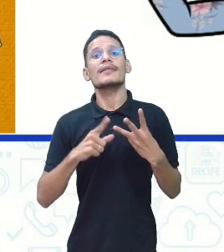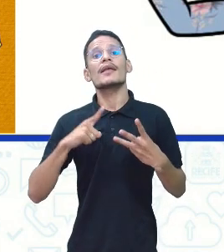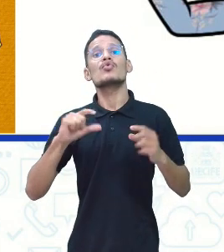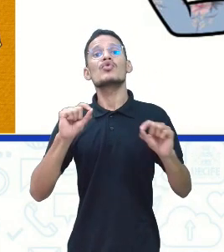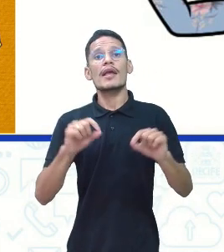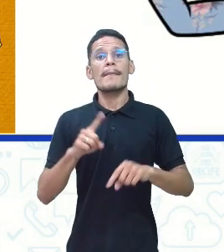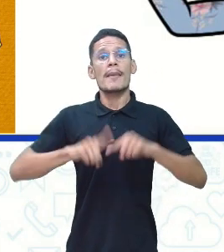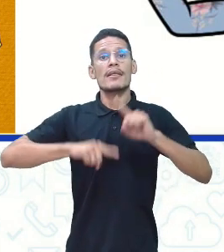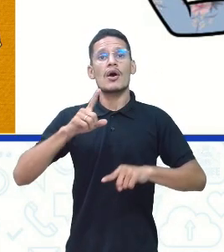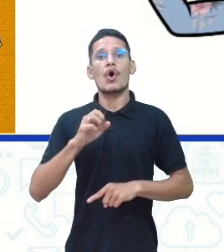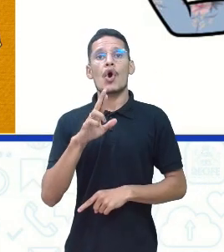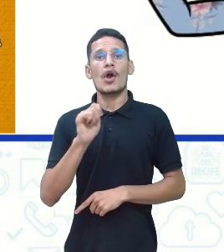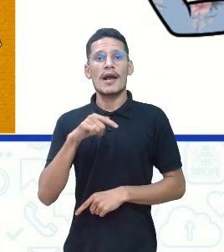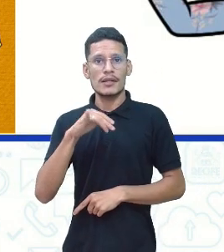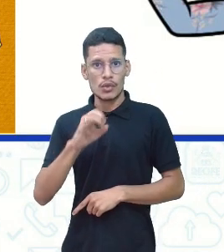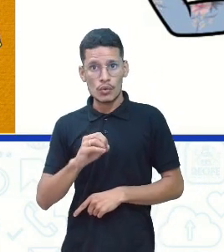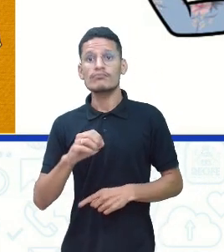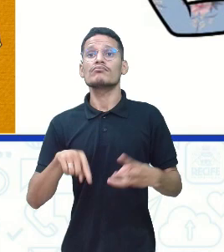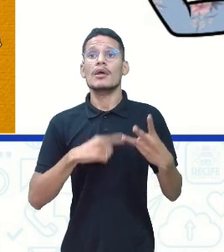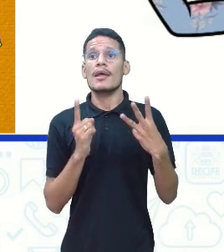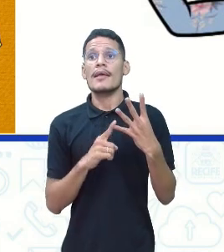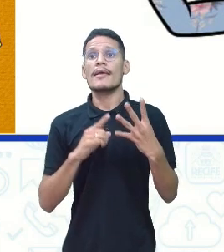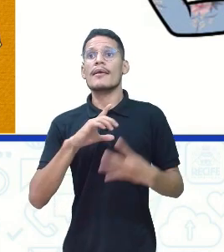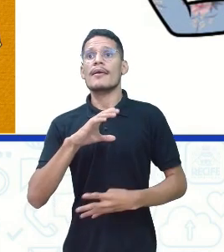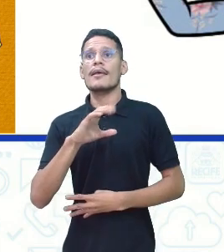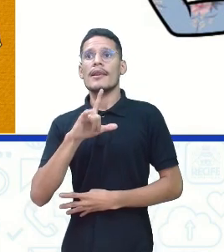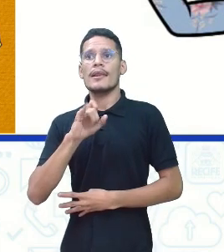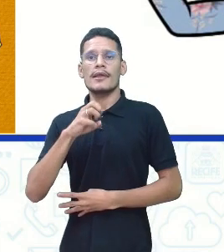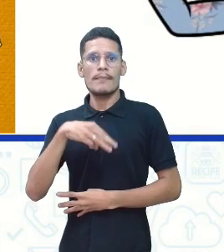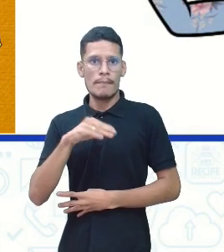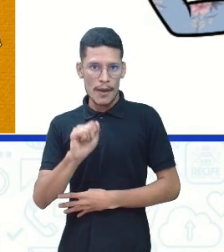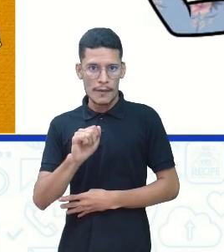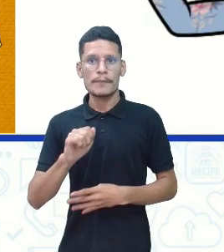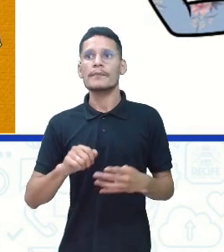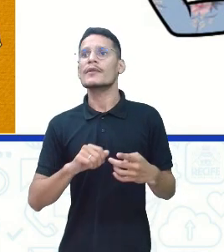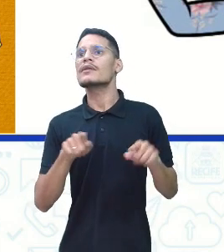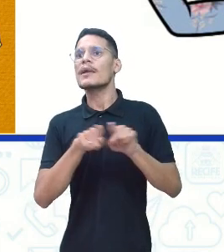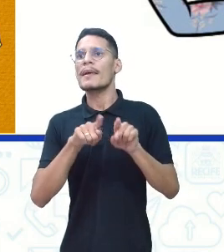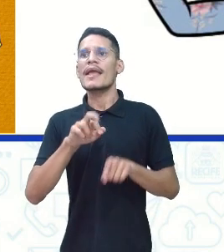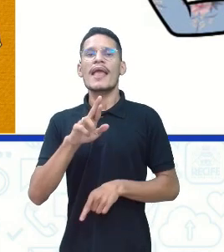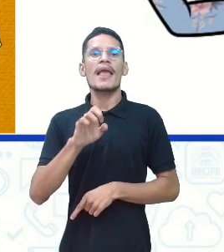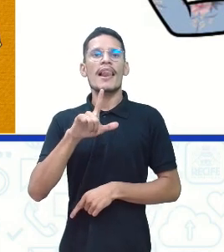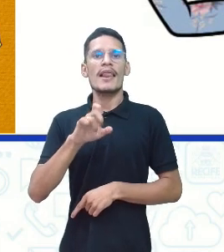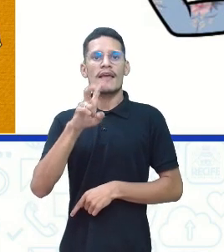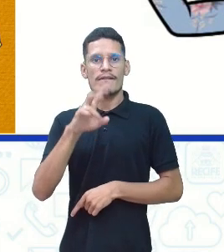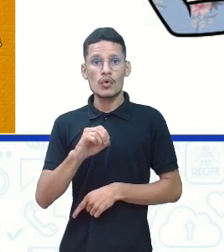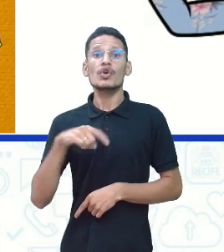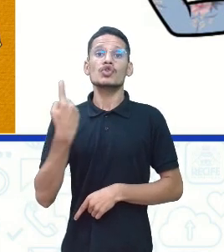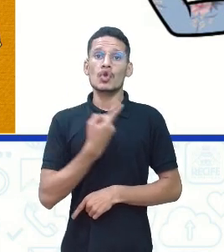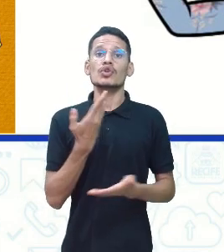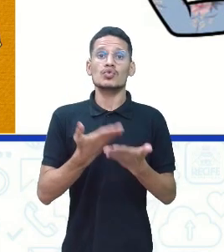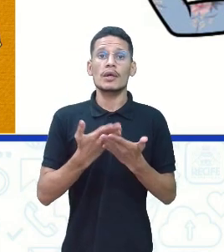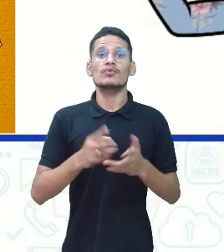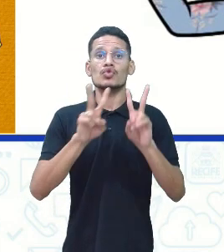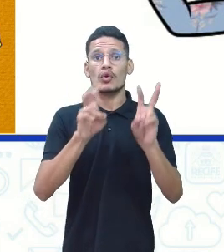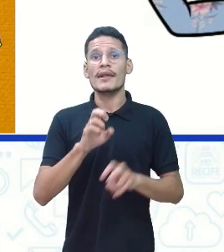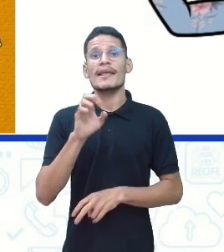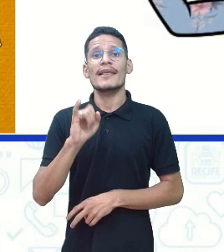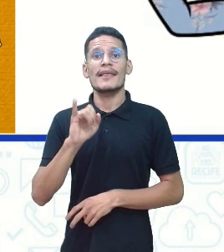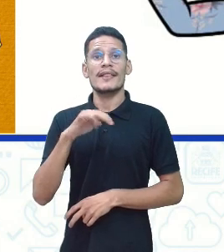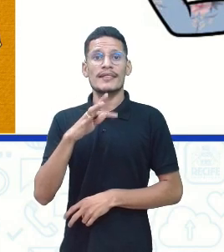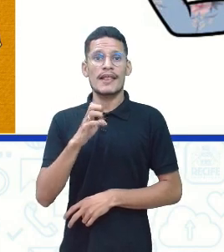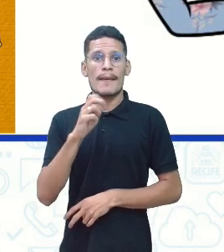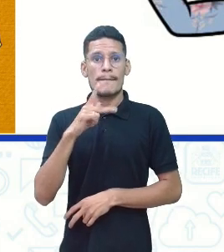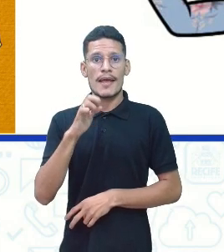matéria orgânica, o clima e o relevo promove a sua formação e nós vimos o que é intemperismo, os tipos de